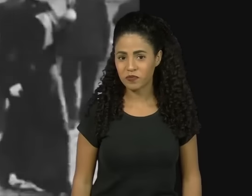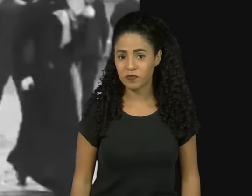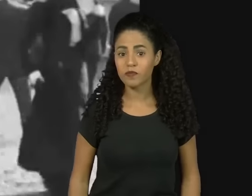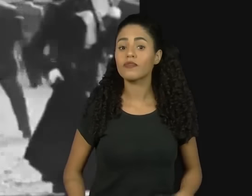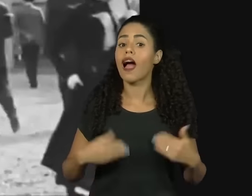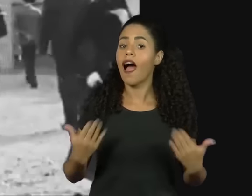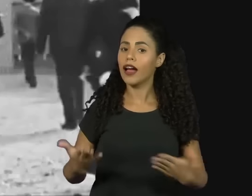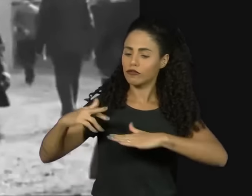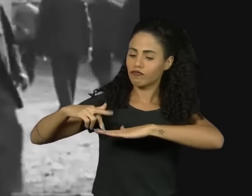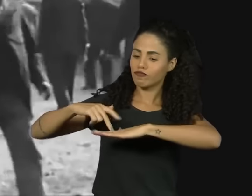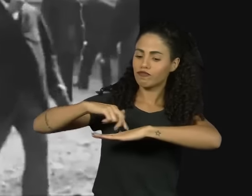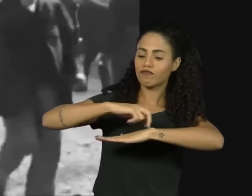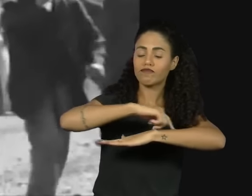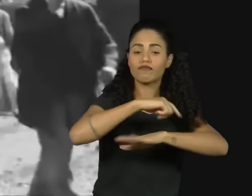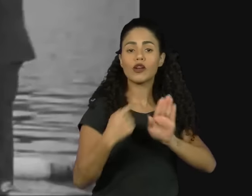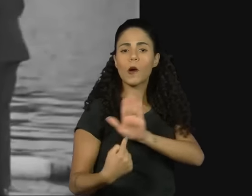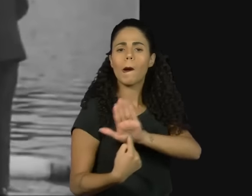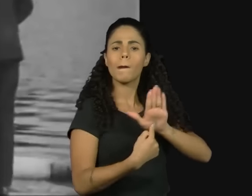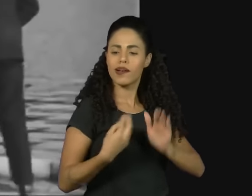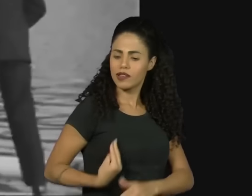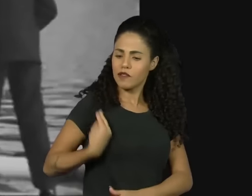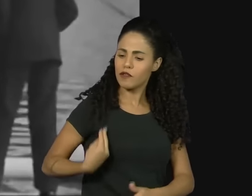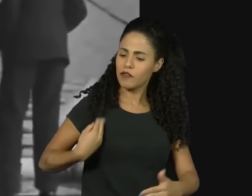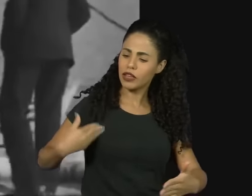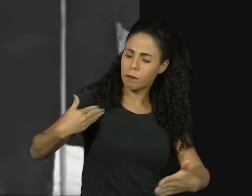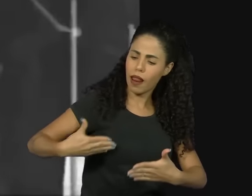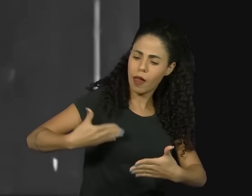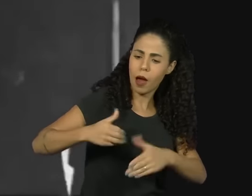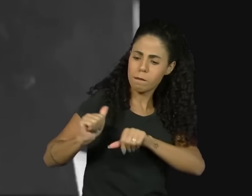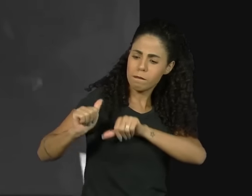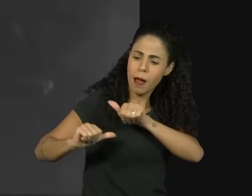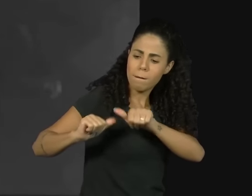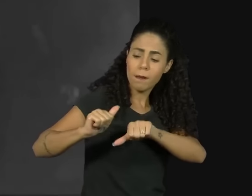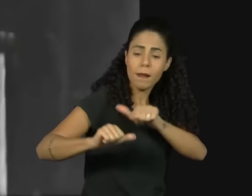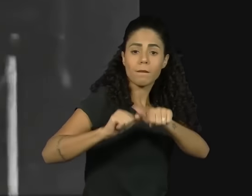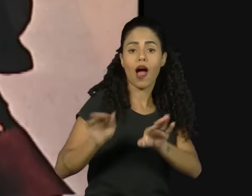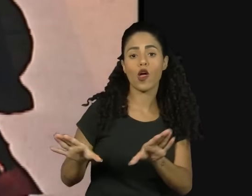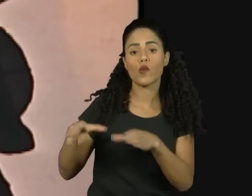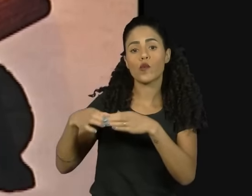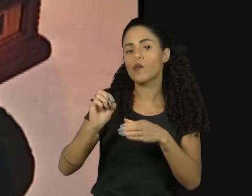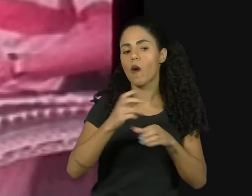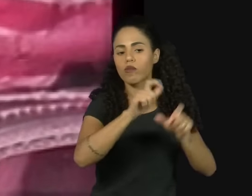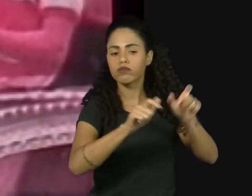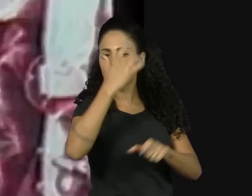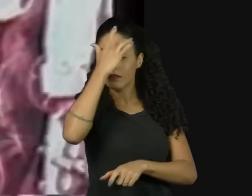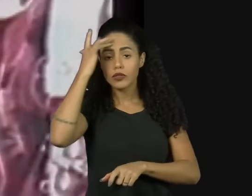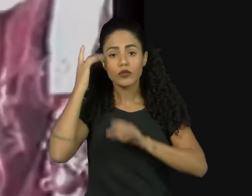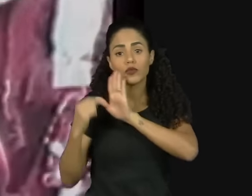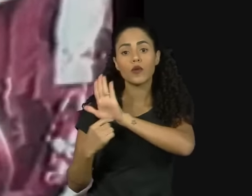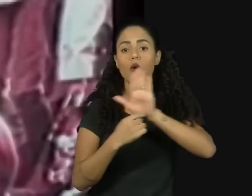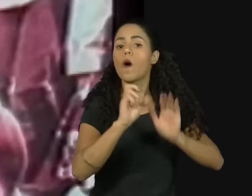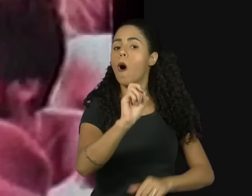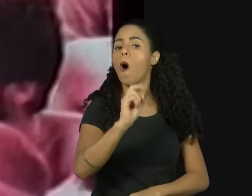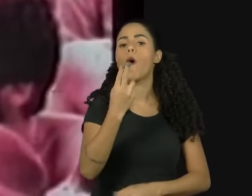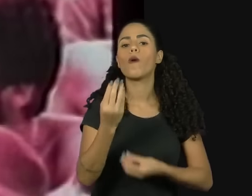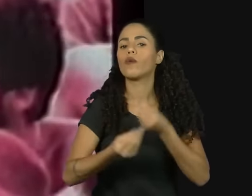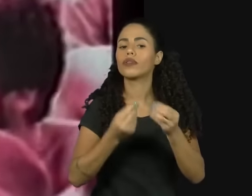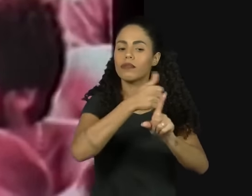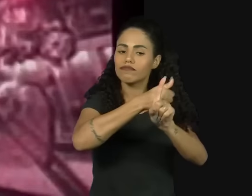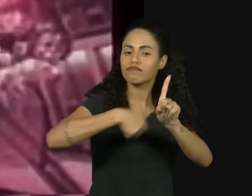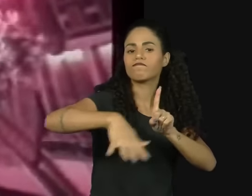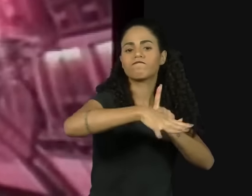A moda traduz as vivências e trajetórias de uma pessoa ou de um grupo de indivíduos, ou mais ainda, de toda